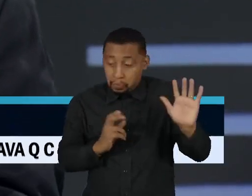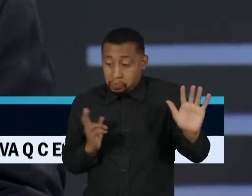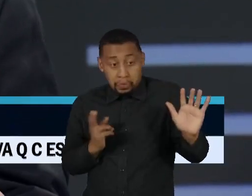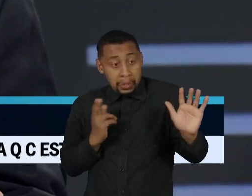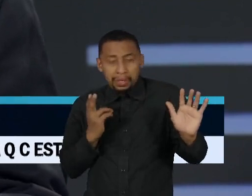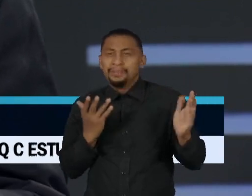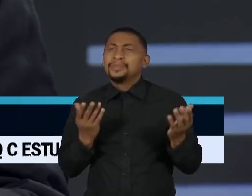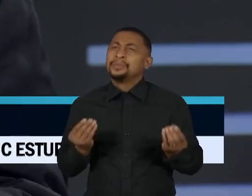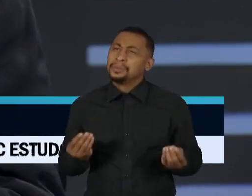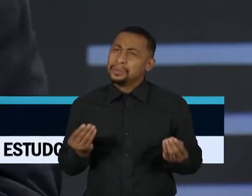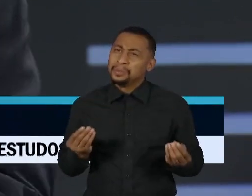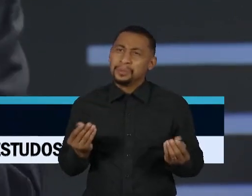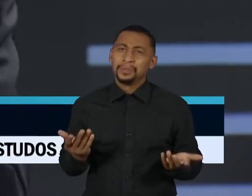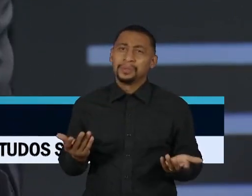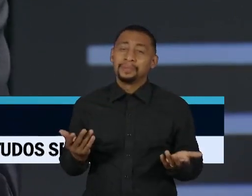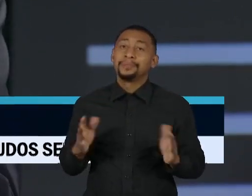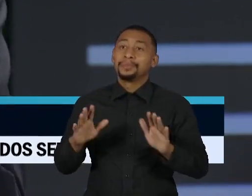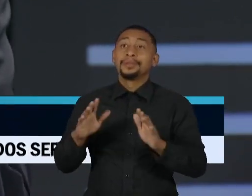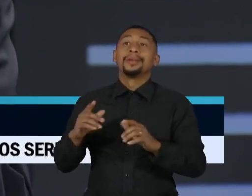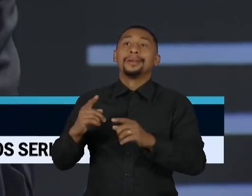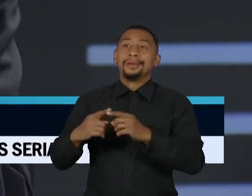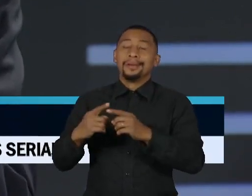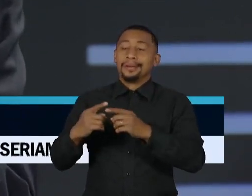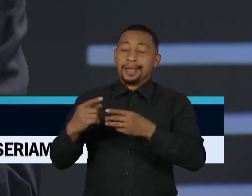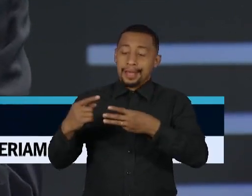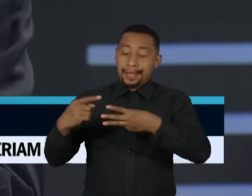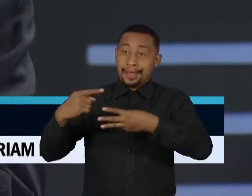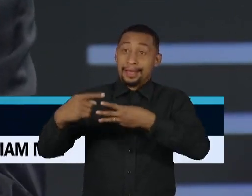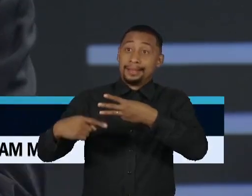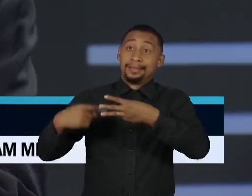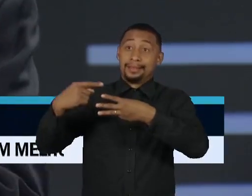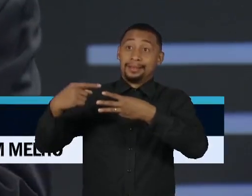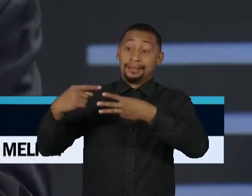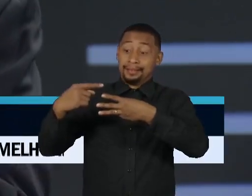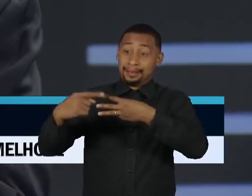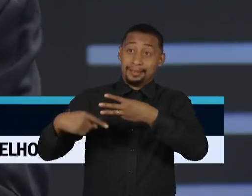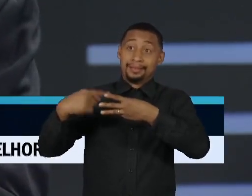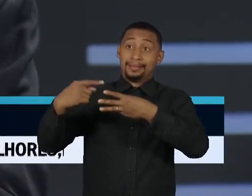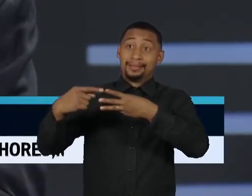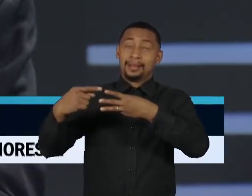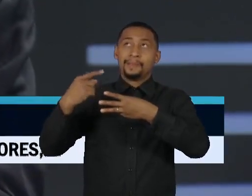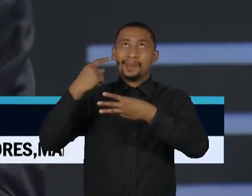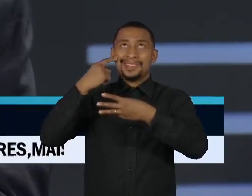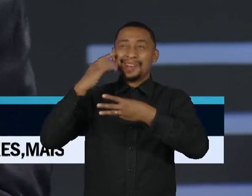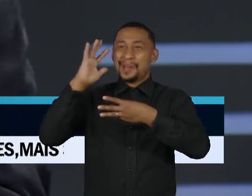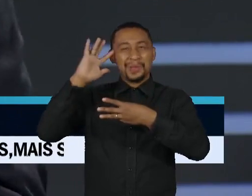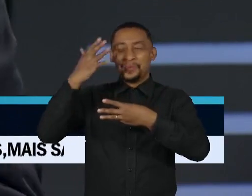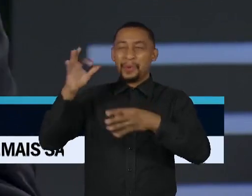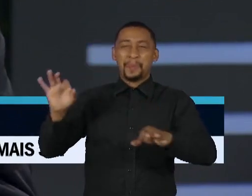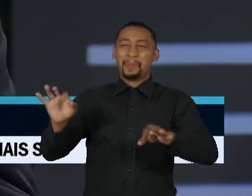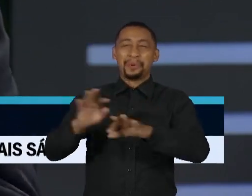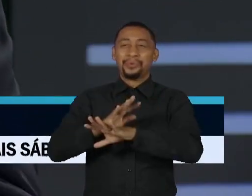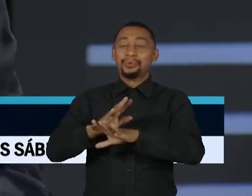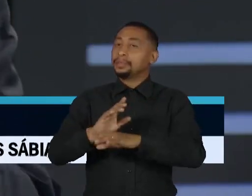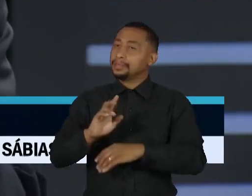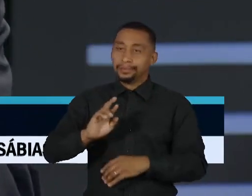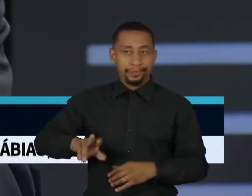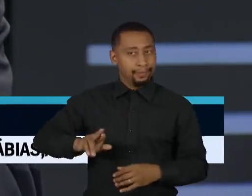você acabasse o problema na hora que você reciclou. Então, você tem uma espécie de lavador de consciência, que quando você tem